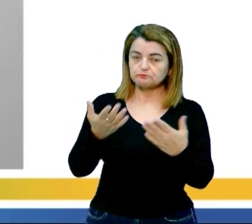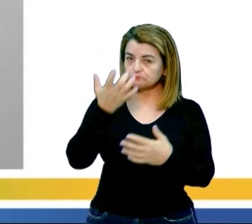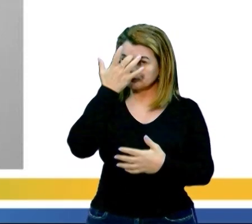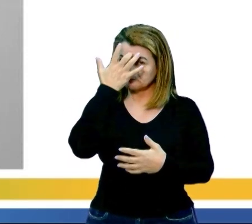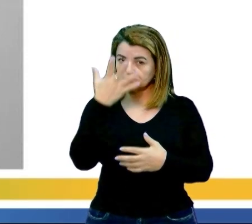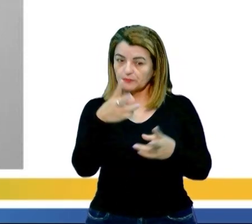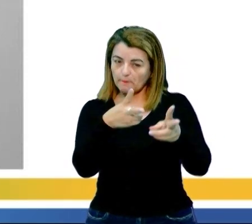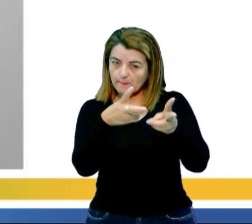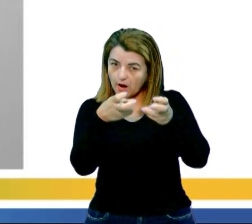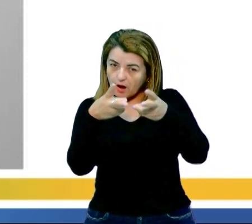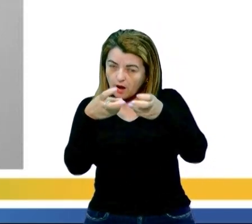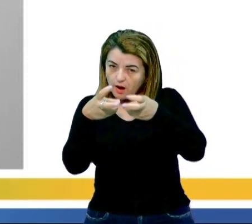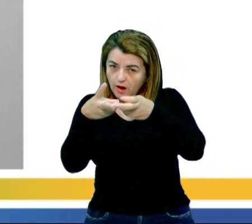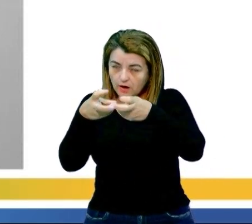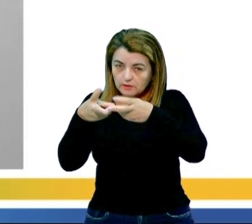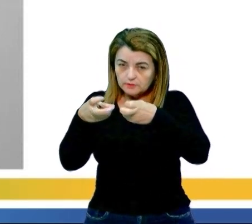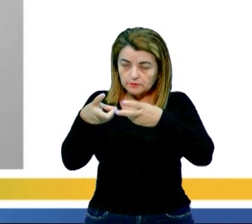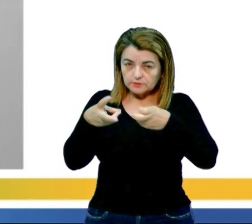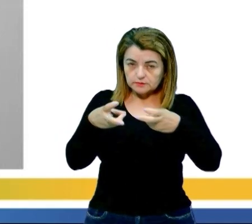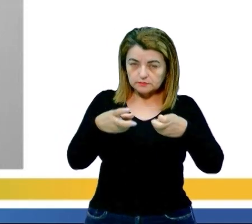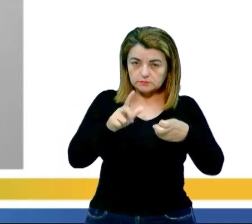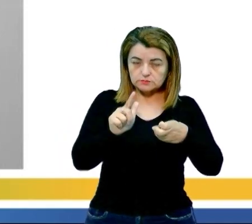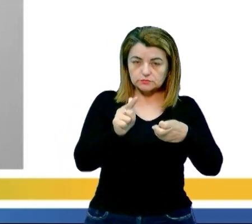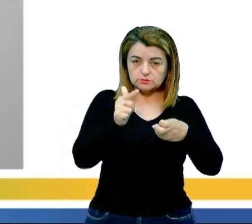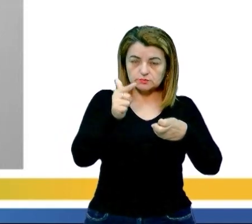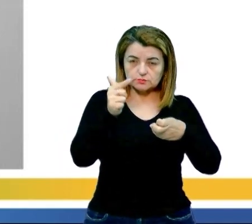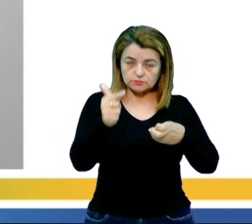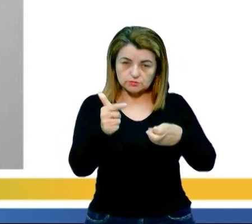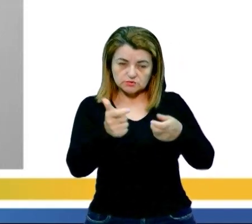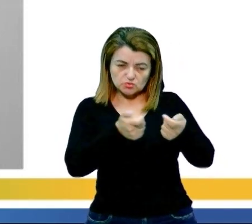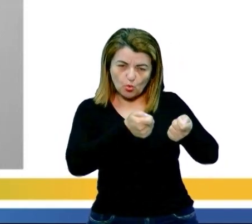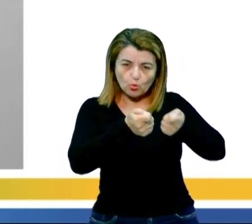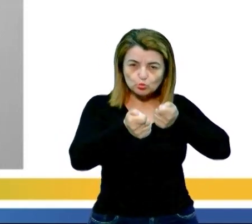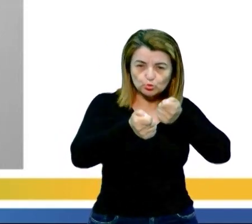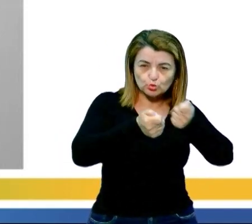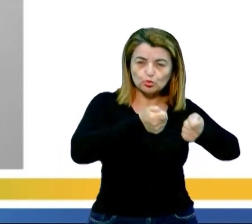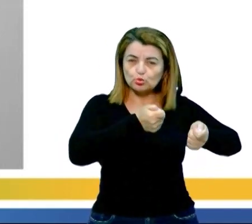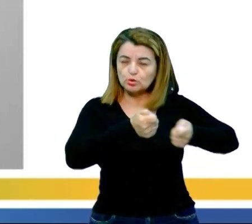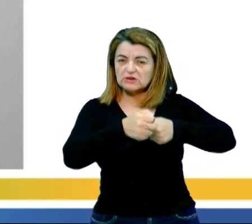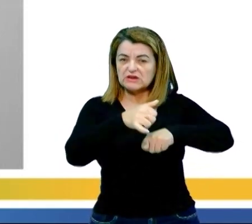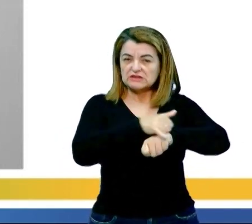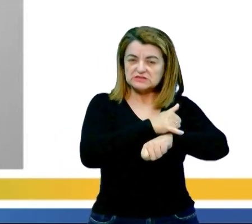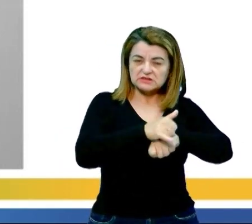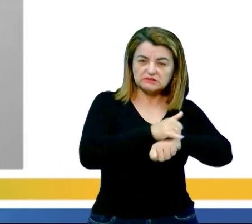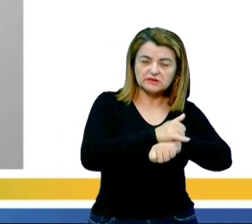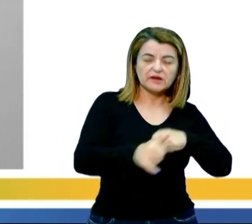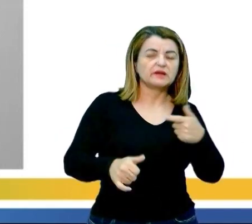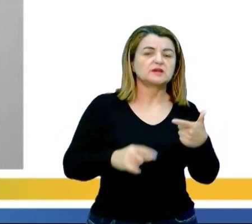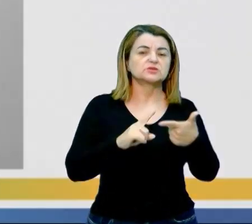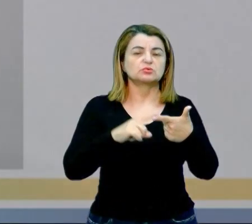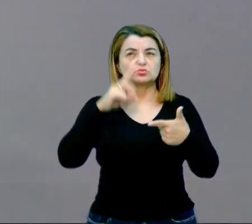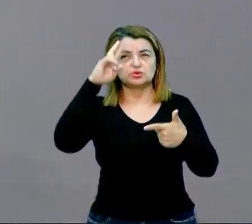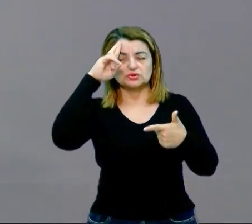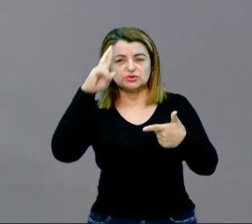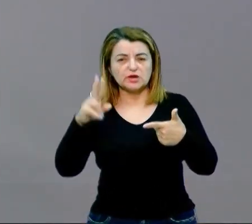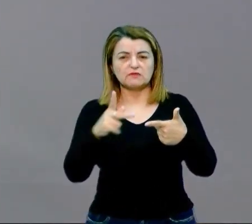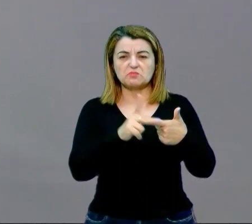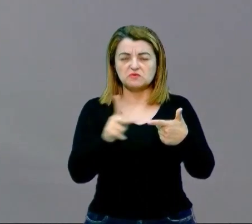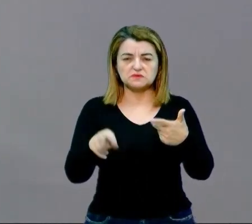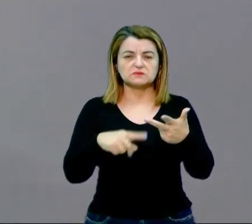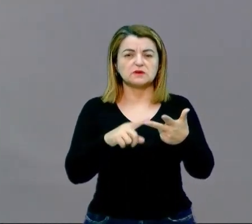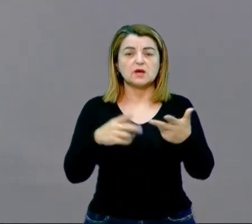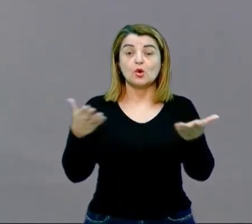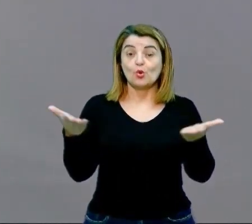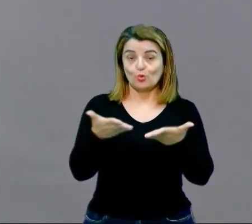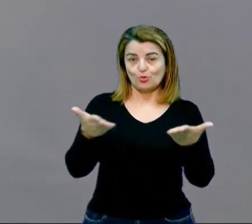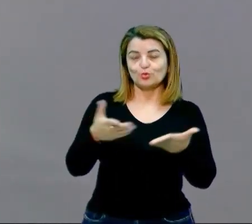gente perceber que além daqueles mecanismos de controle, as autoridades, aquelas pessoas que estão nos vigiando, a gente também